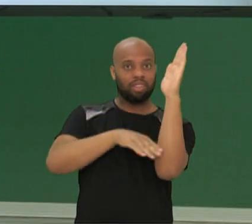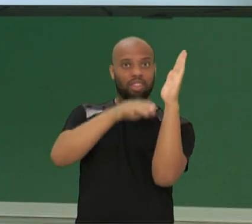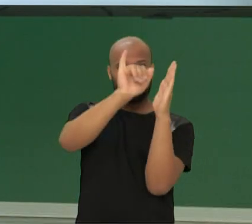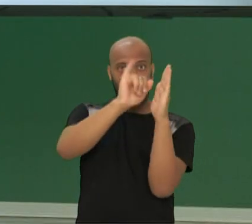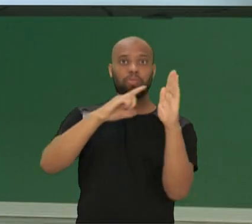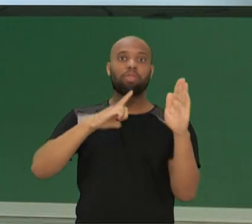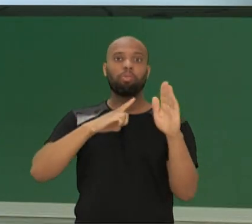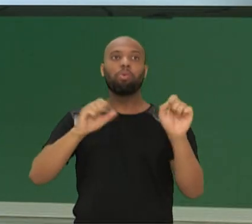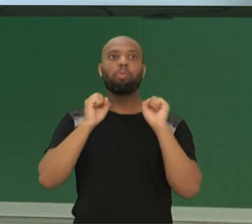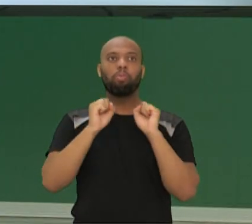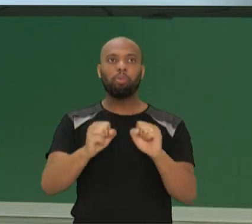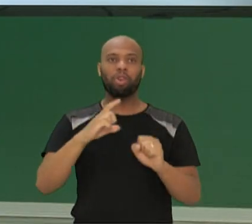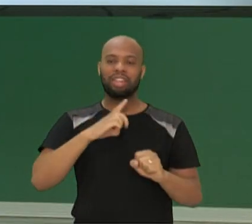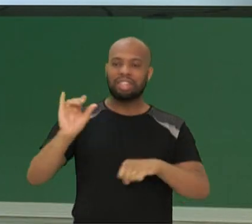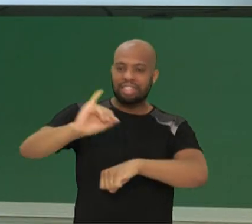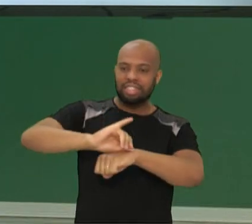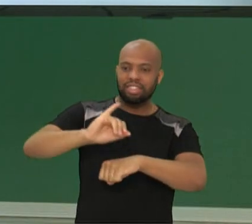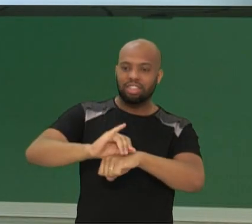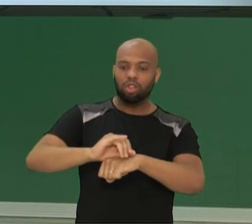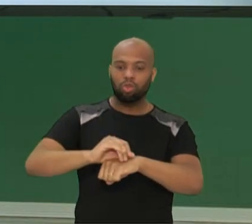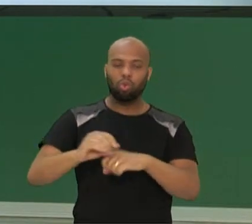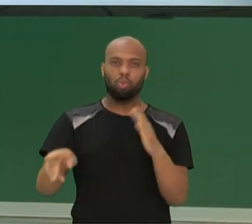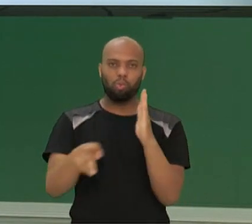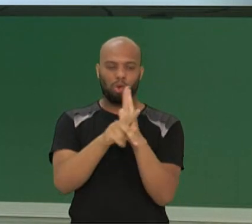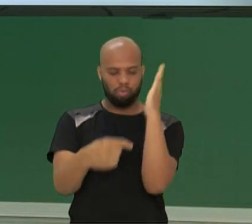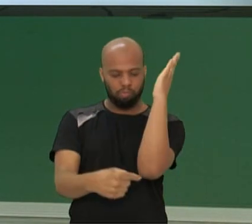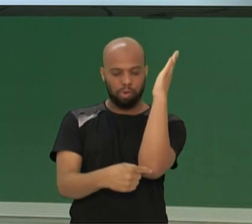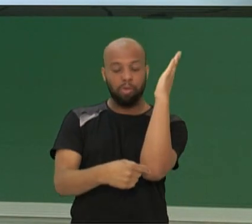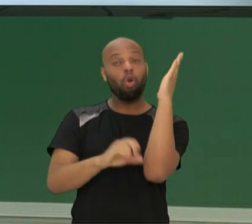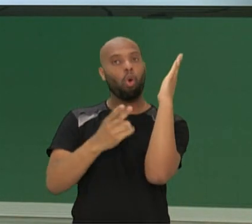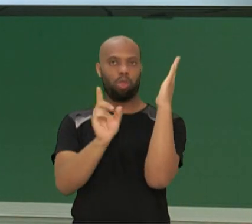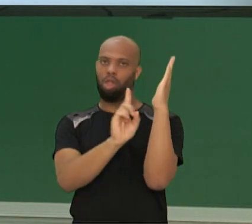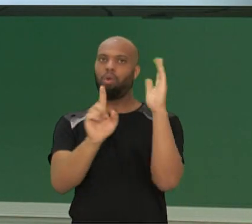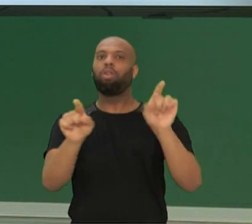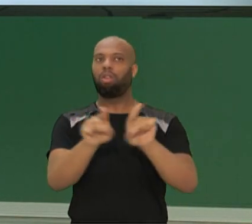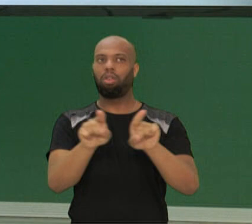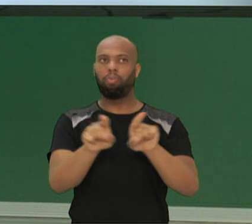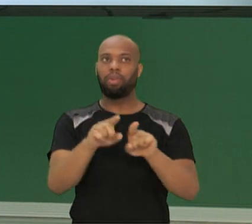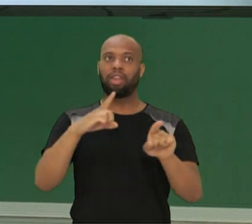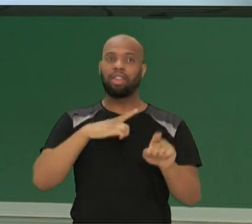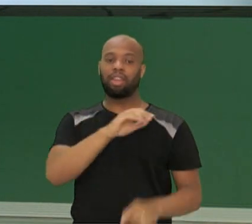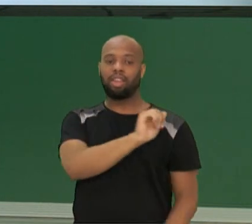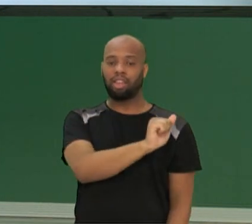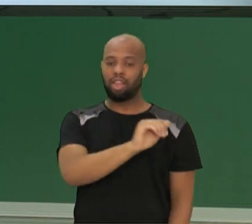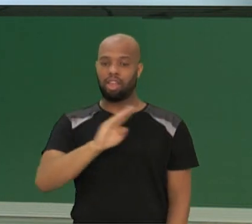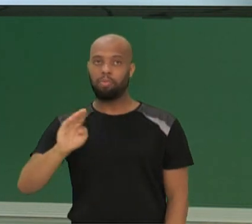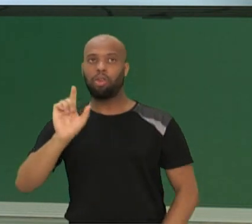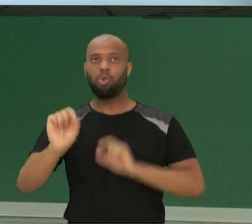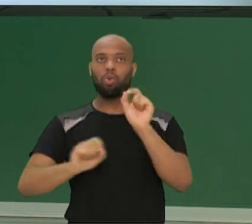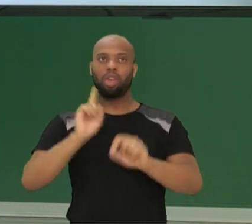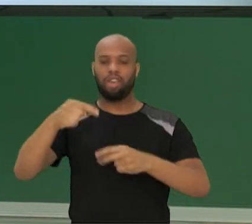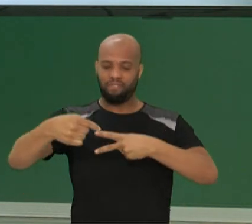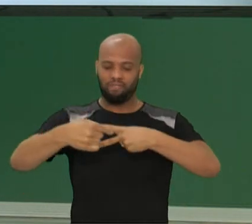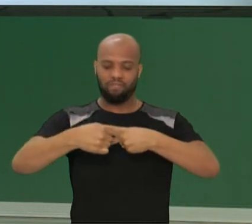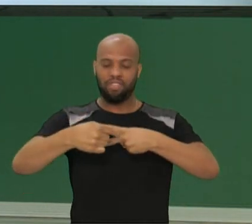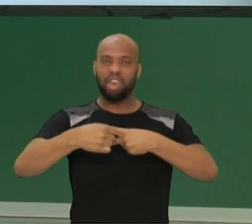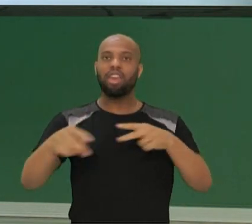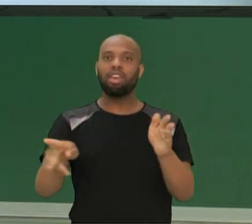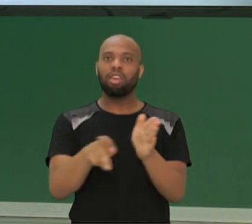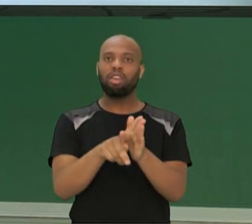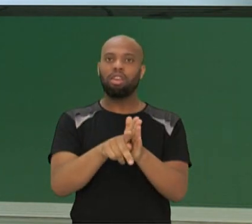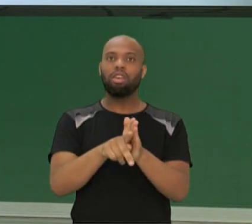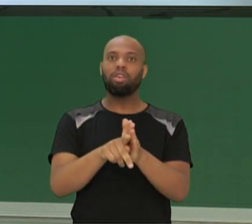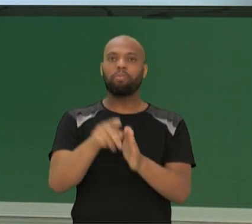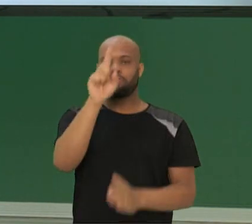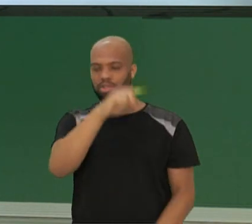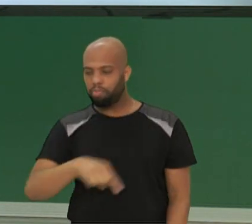centro, que pode ou não estar na origem do plano cartesiano, A e B, que são os vértices das